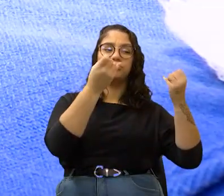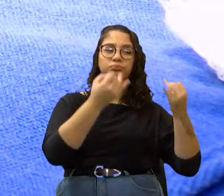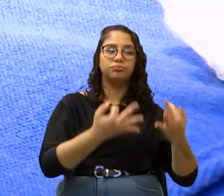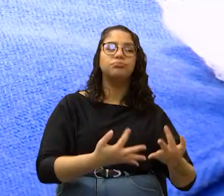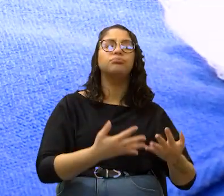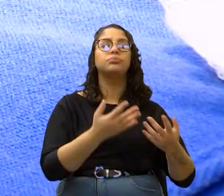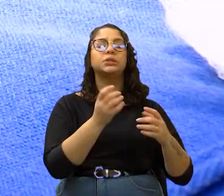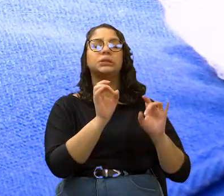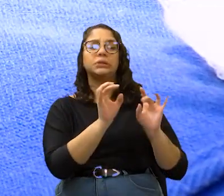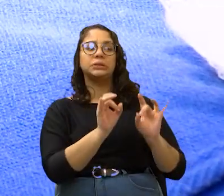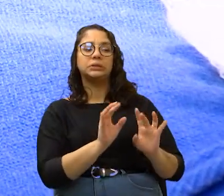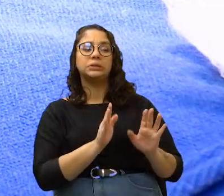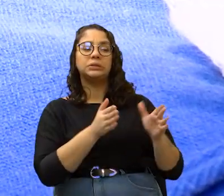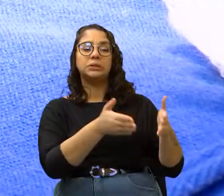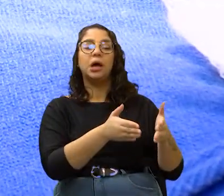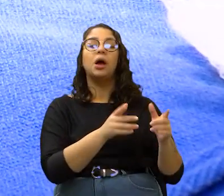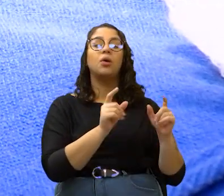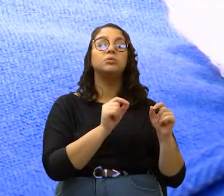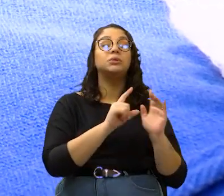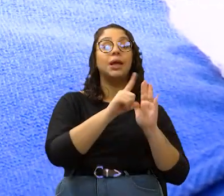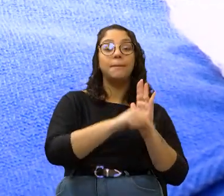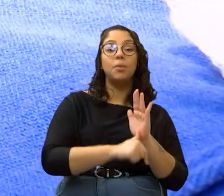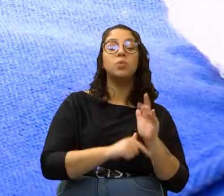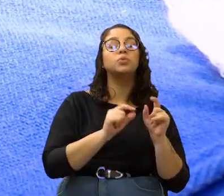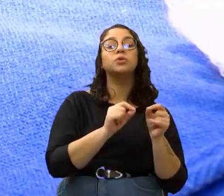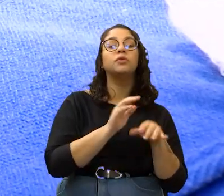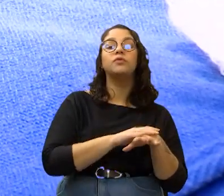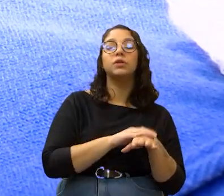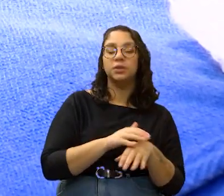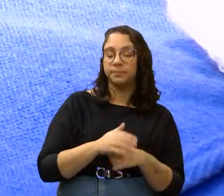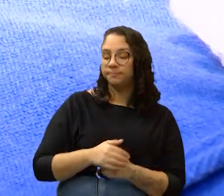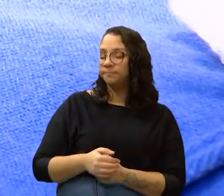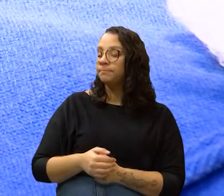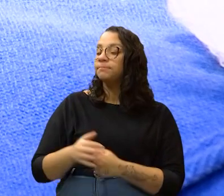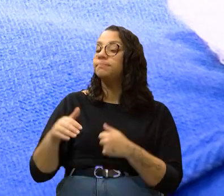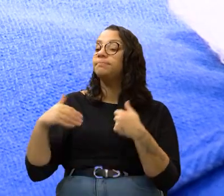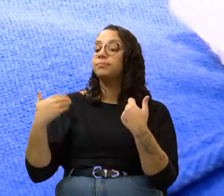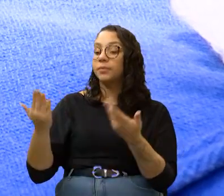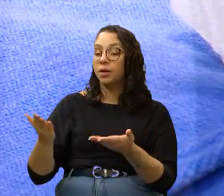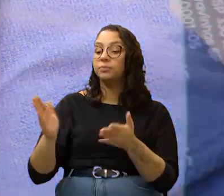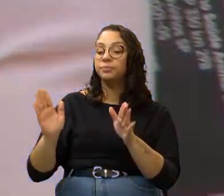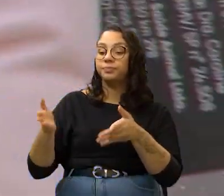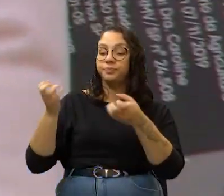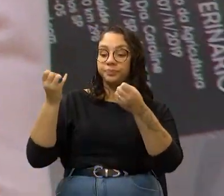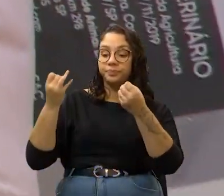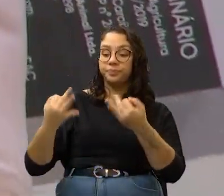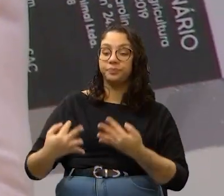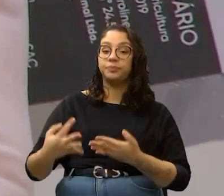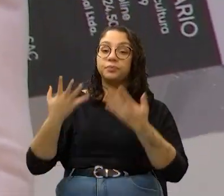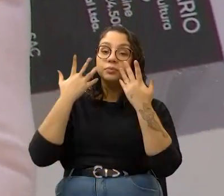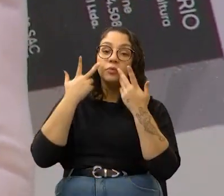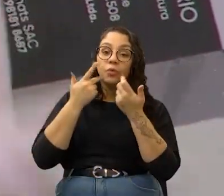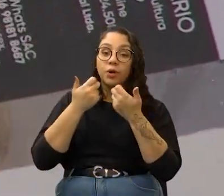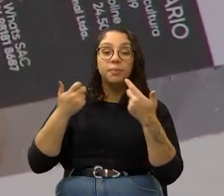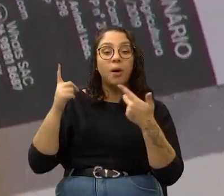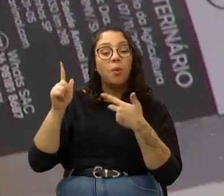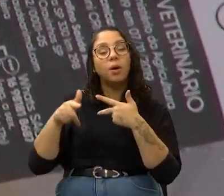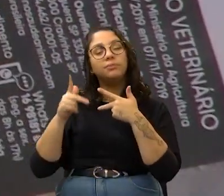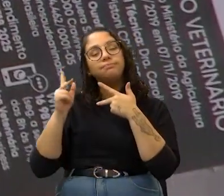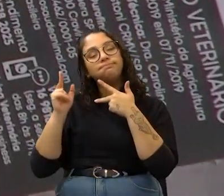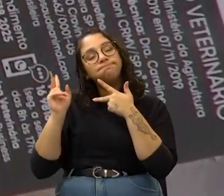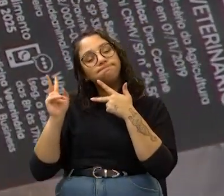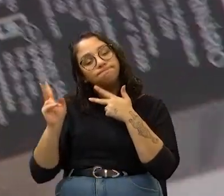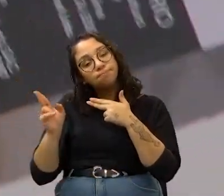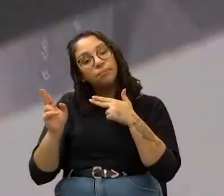especial? O que ele tem que fazer ali depois do procedimento? Então, como eu comentei, o animal ele